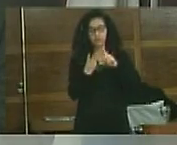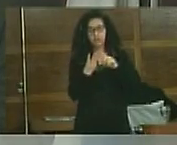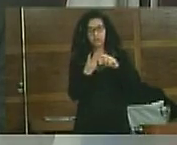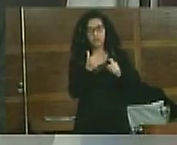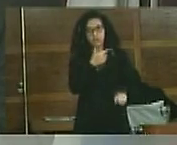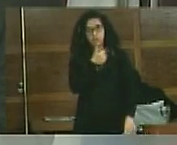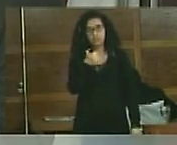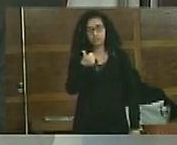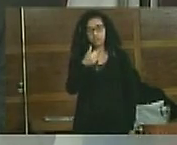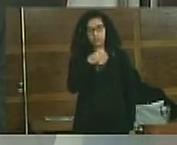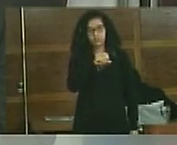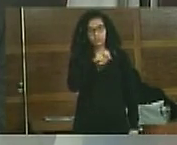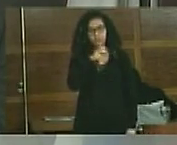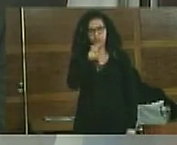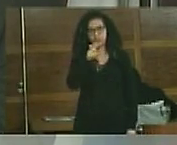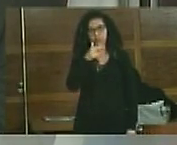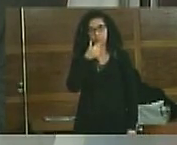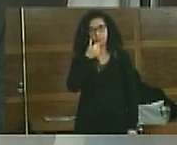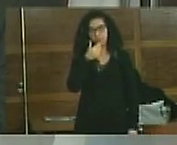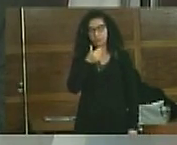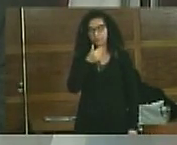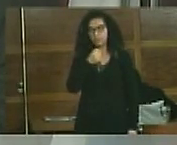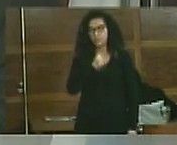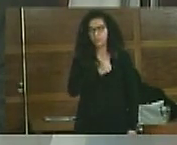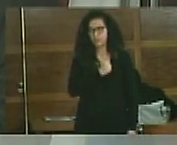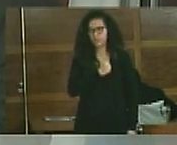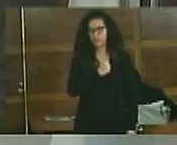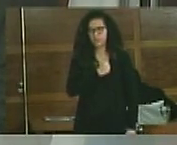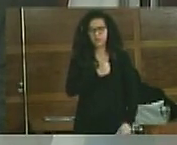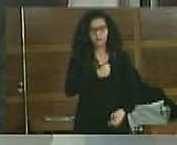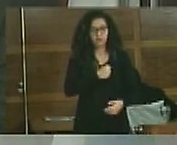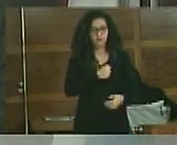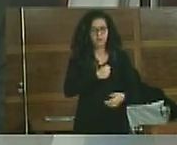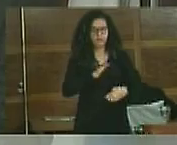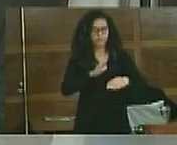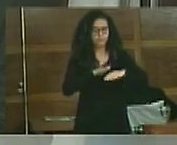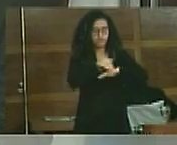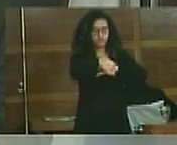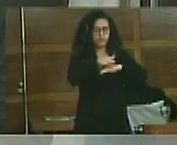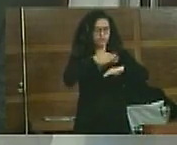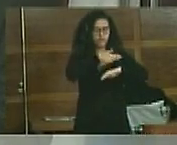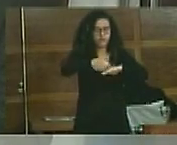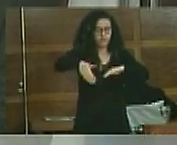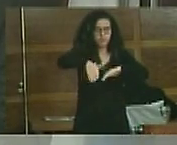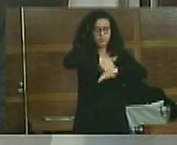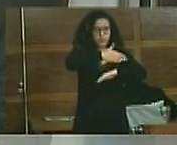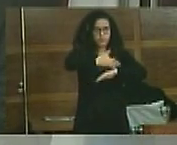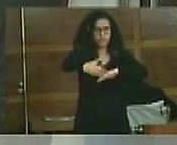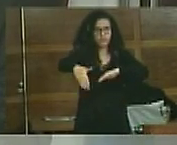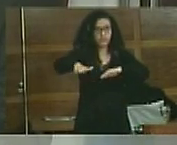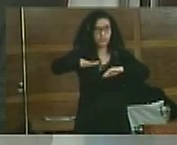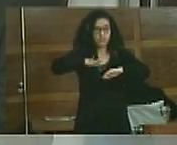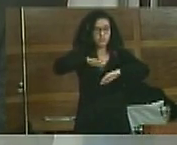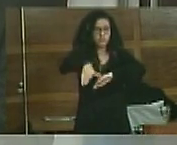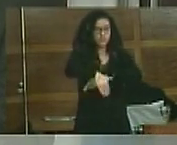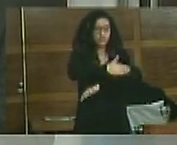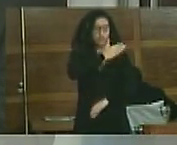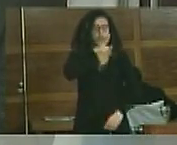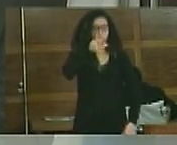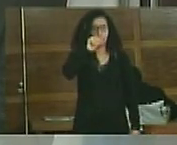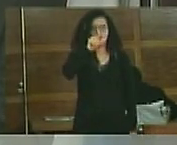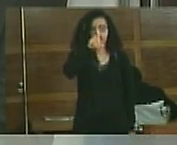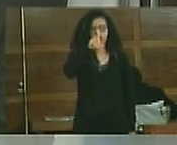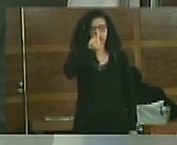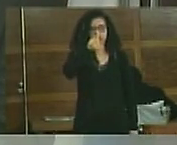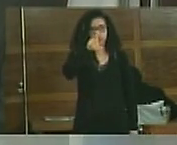Indicação 2195, solicitando a pintura dos redutores de velocidade em toda a extensão da rua Valdomiro Honório,